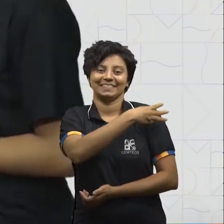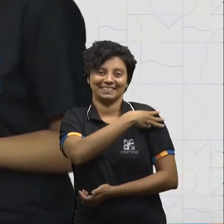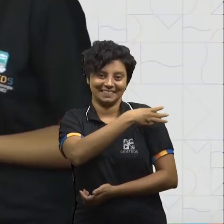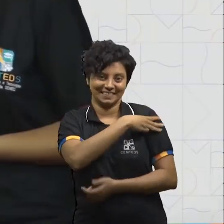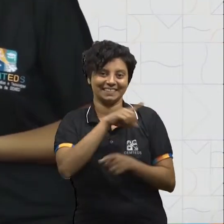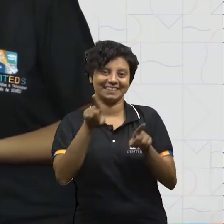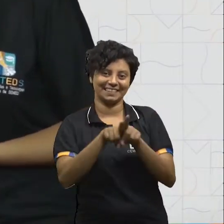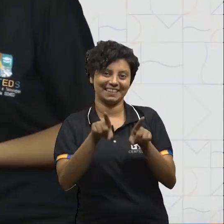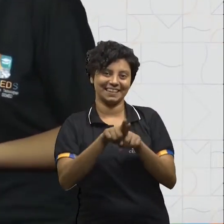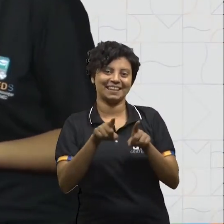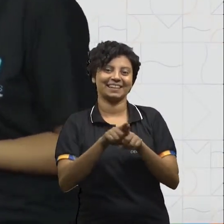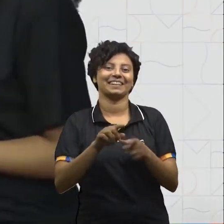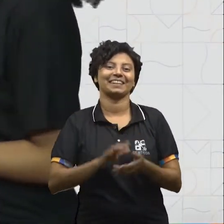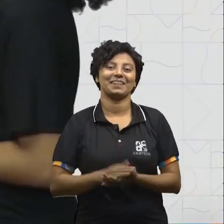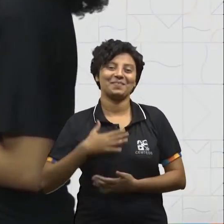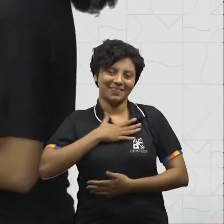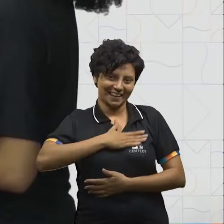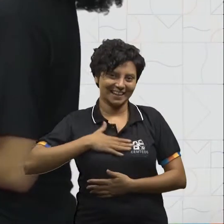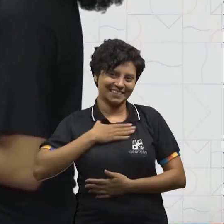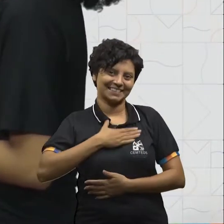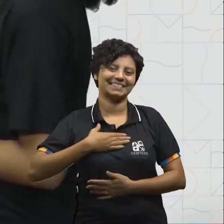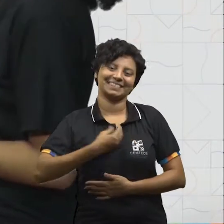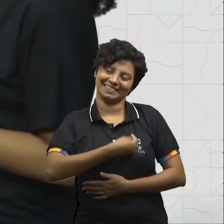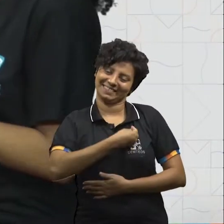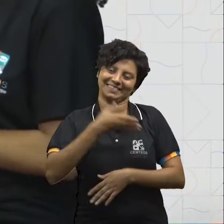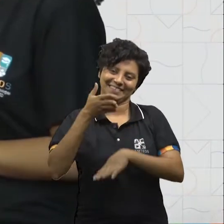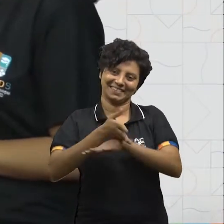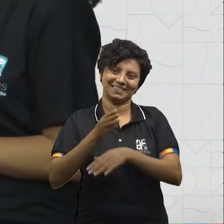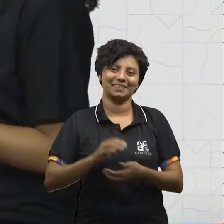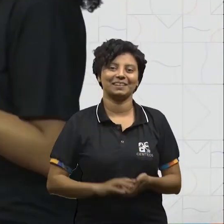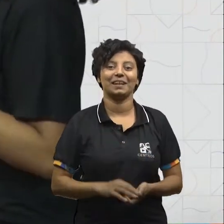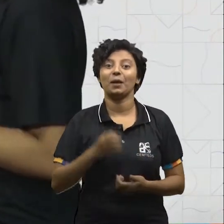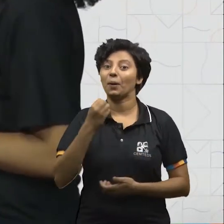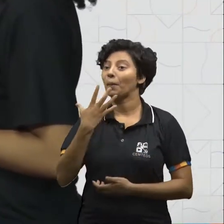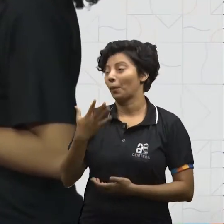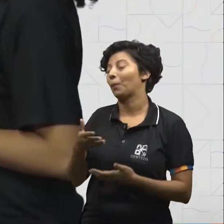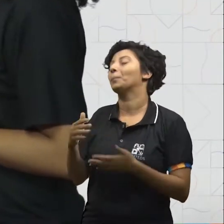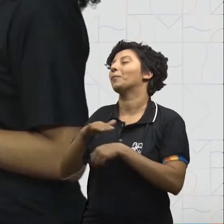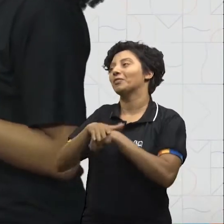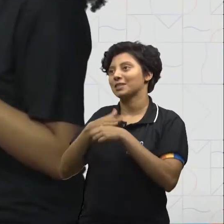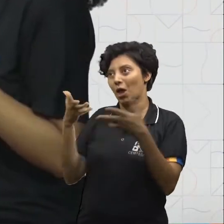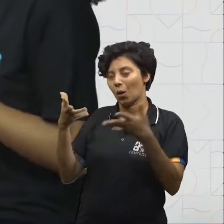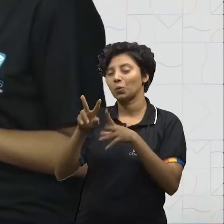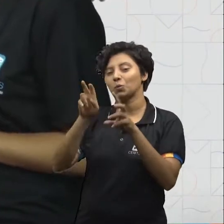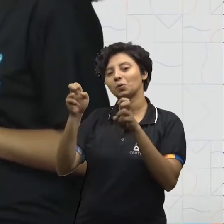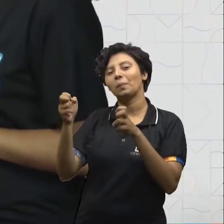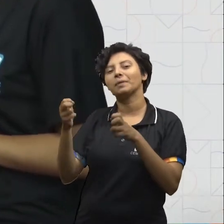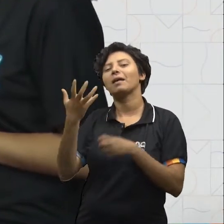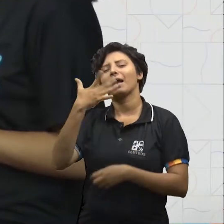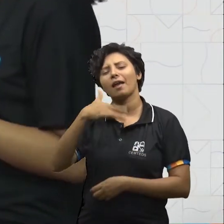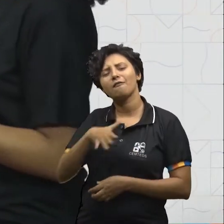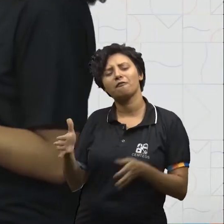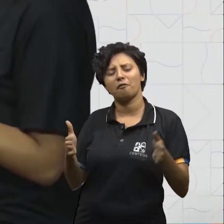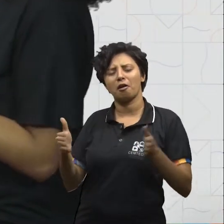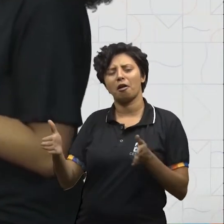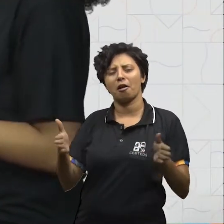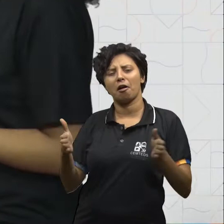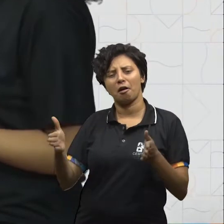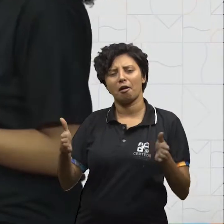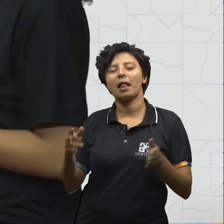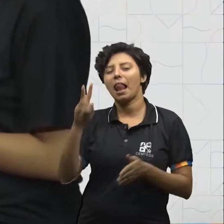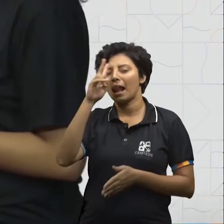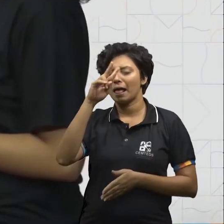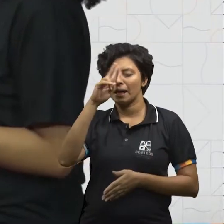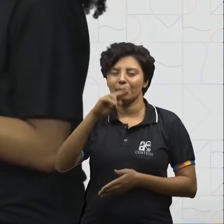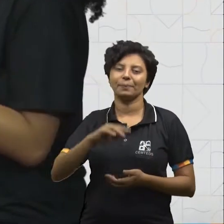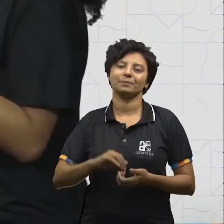do terceiro ano, é uma honra participar. Ai, que bom! Nós vamos conversar hoje sobre a nossa infância, sobre o que a gente